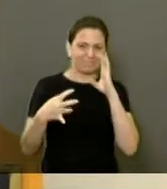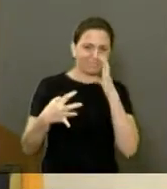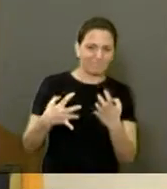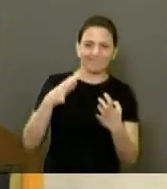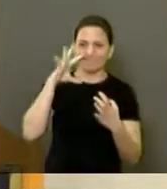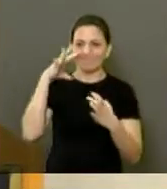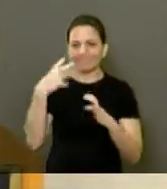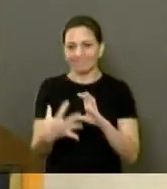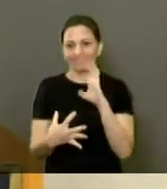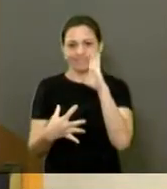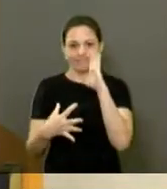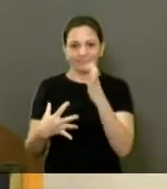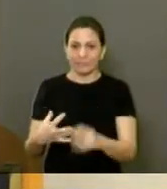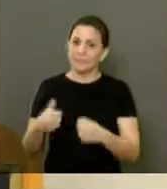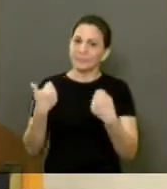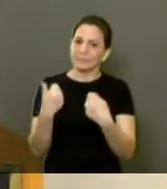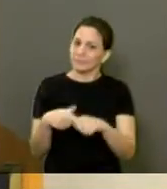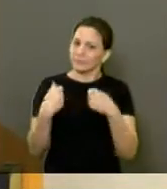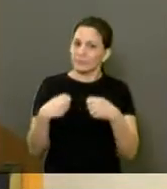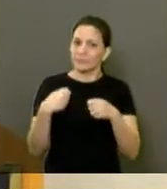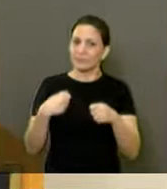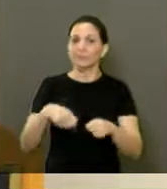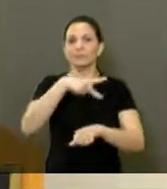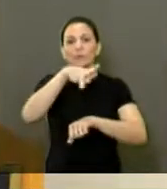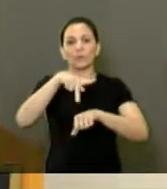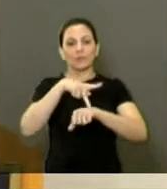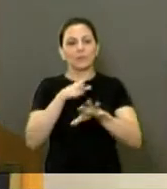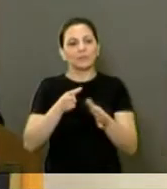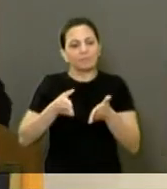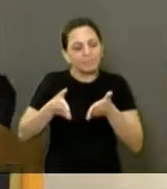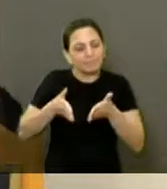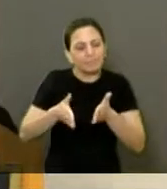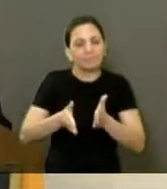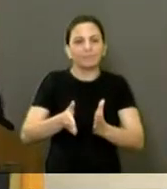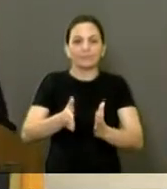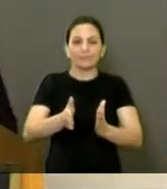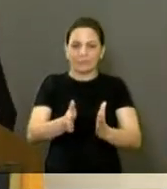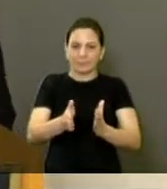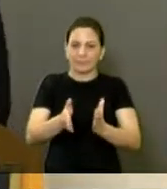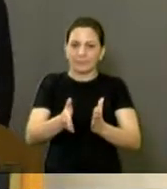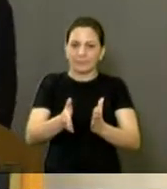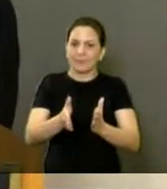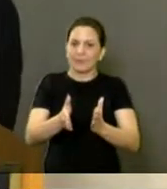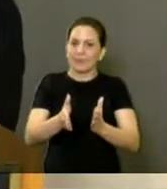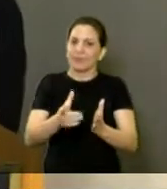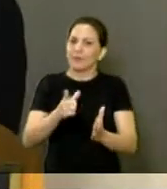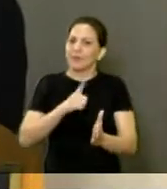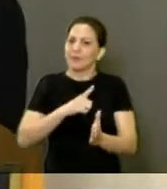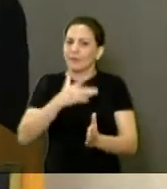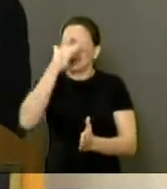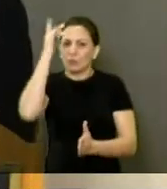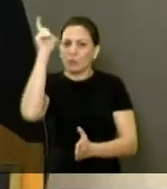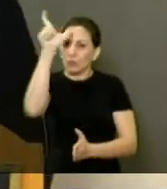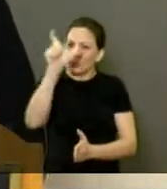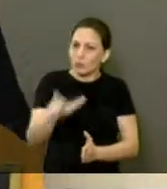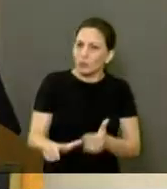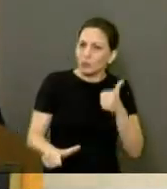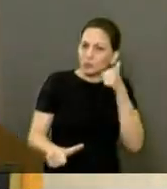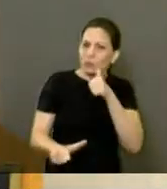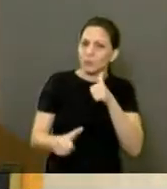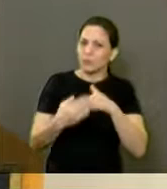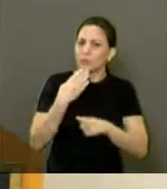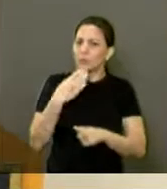momento e nós precisamos manter o país nos trilhos. Eu quero dizer que teve uma garota que veio aqui hoje e